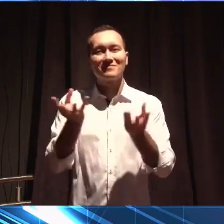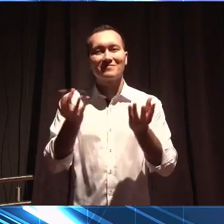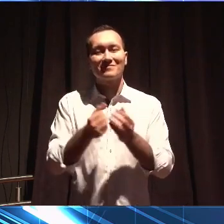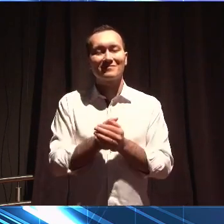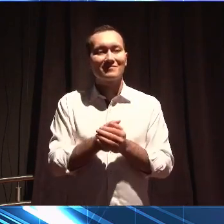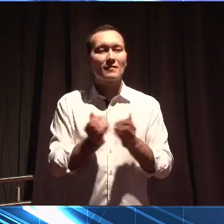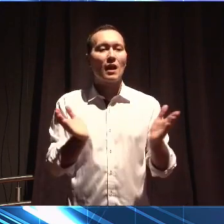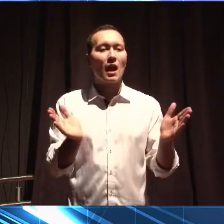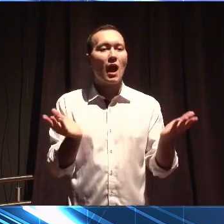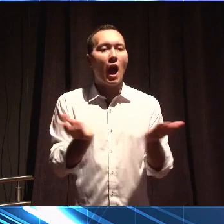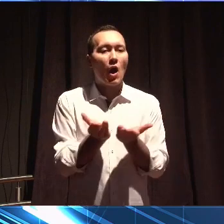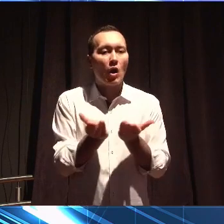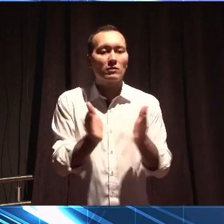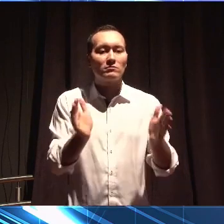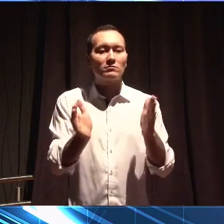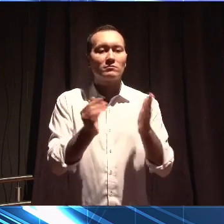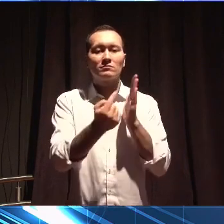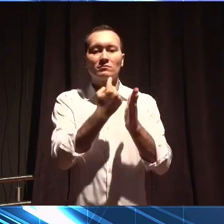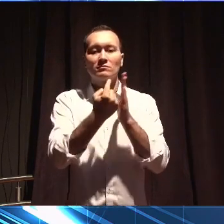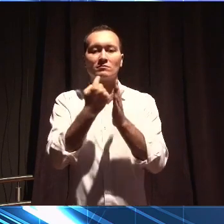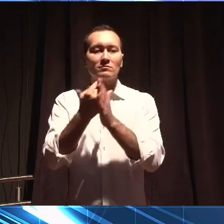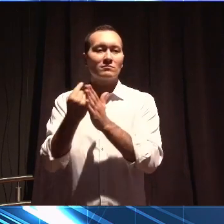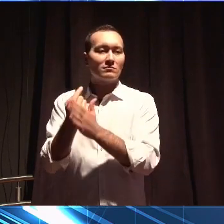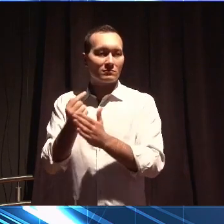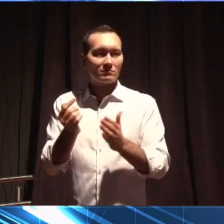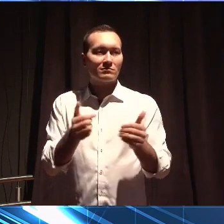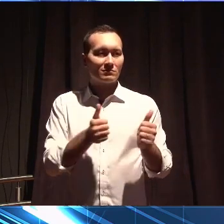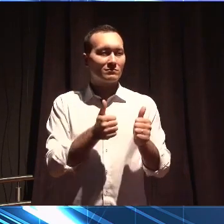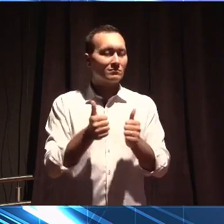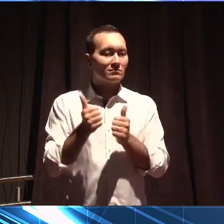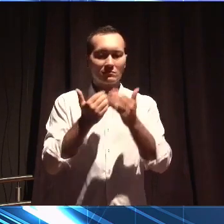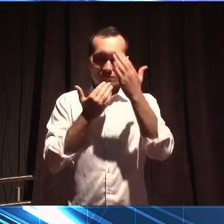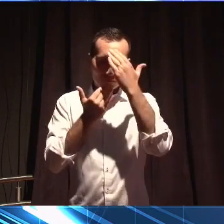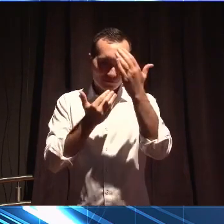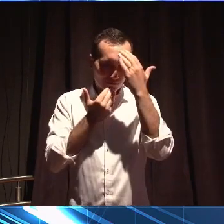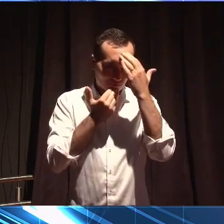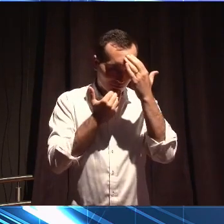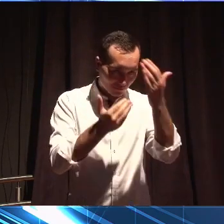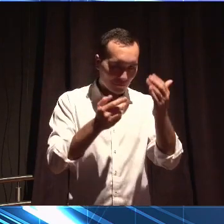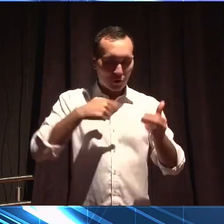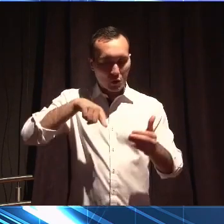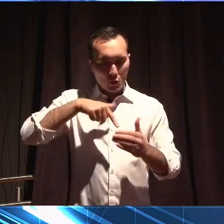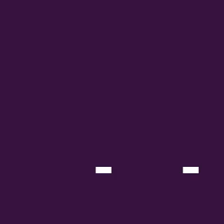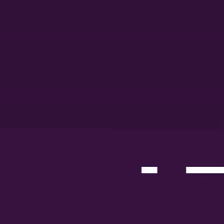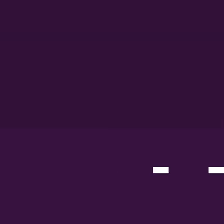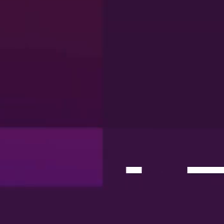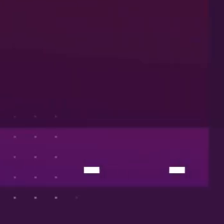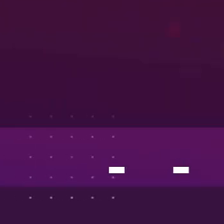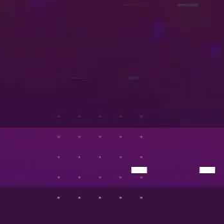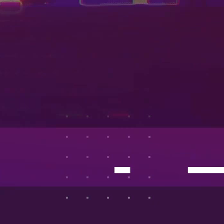perguntas também, né, Marcos? Isso aí, gente. Mais uma vez, muito obrigado. Obrigado pela oportunidade.